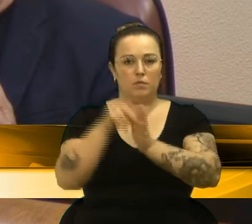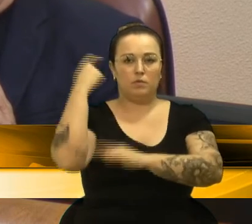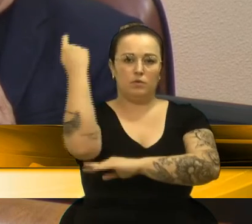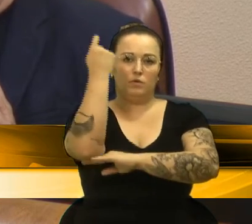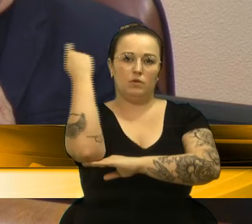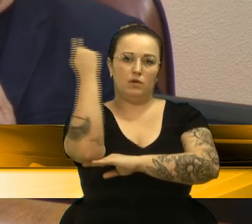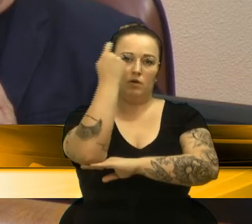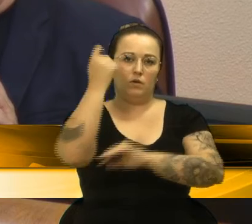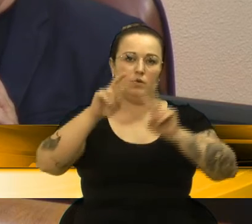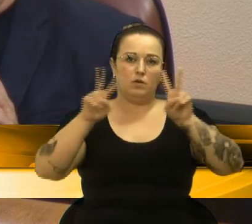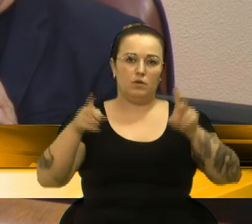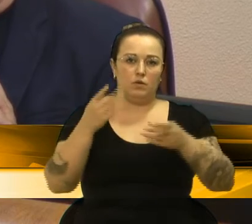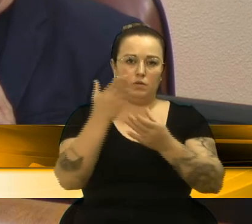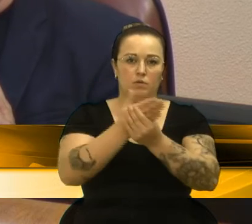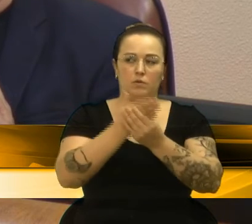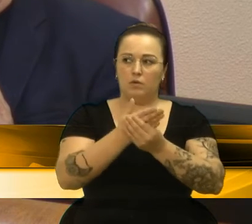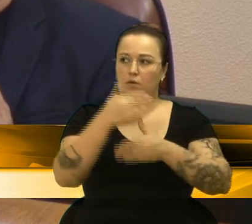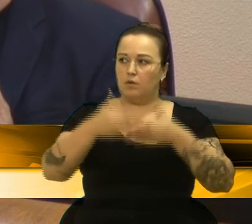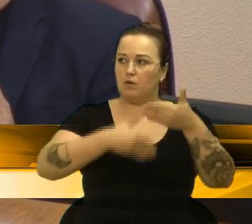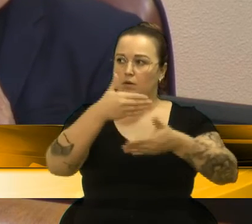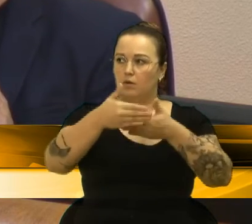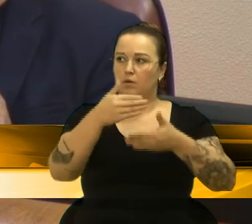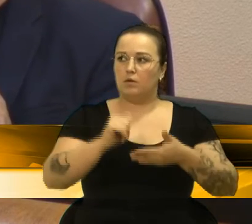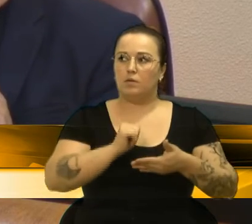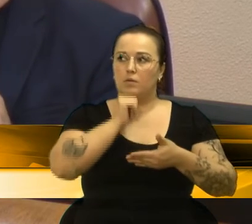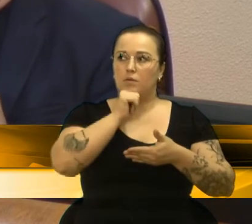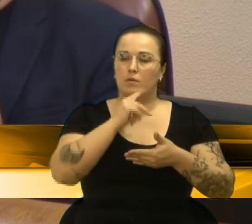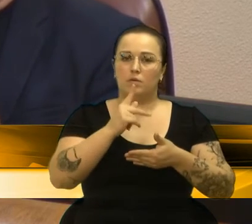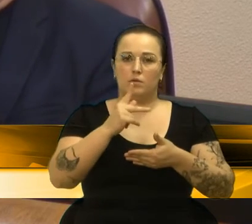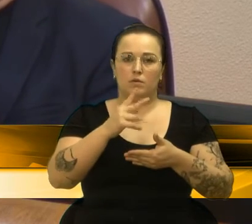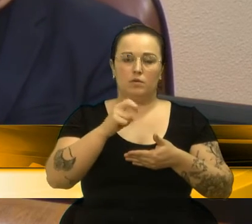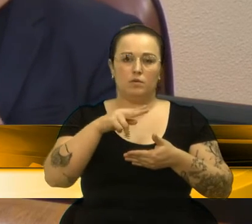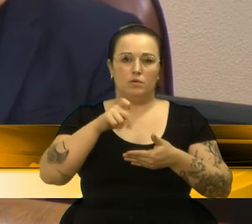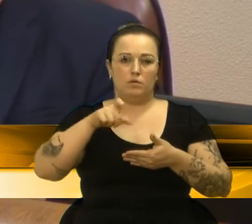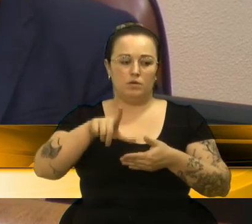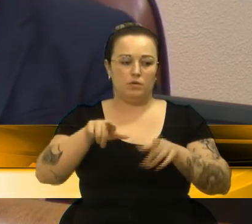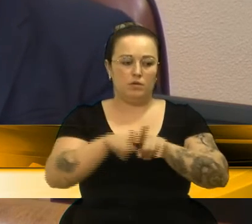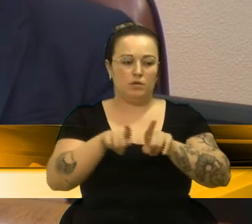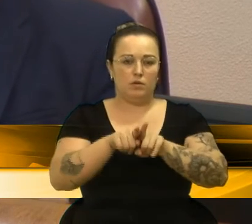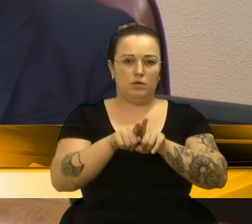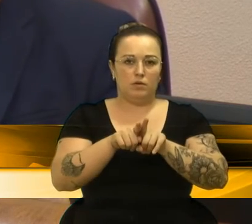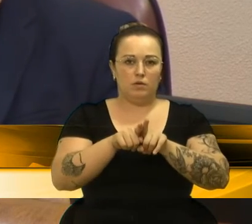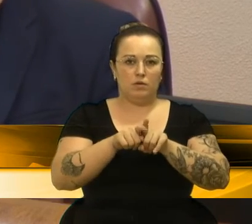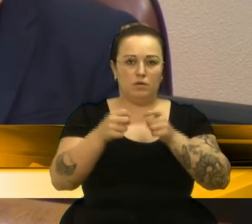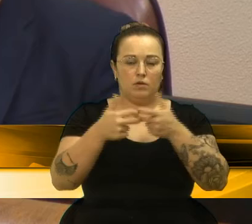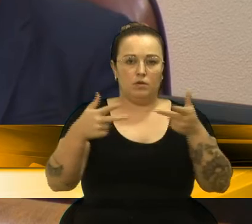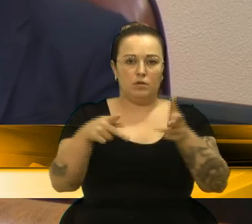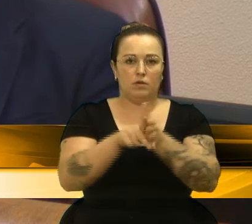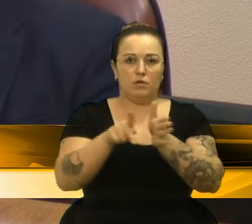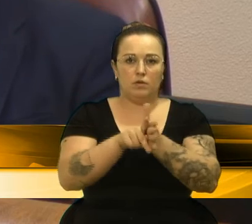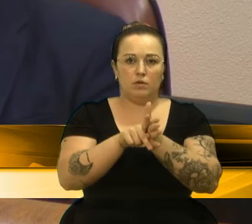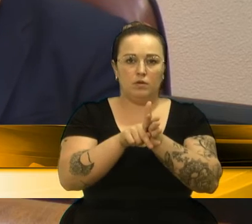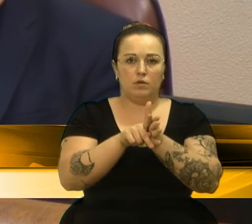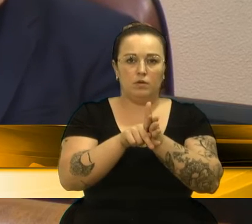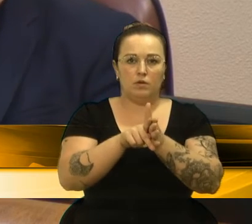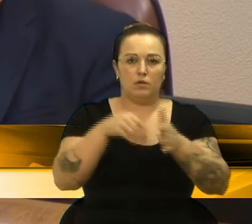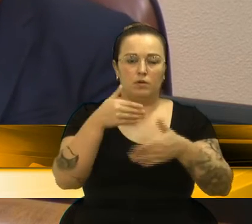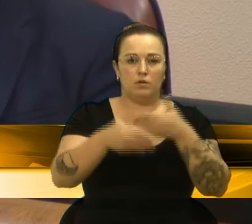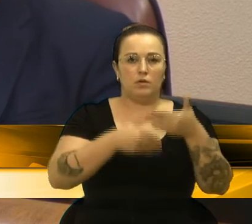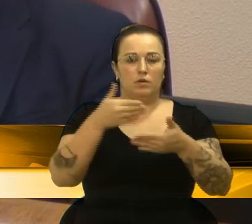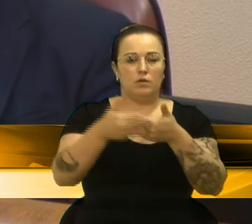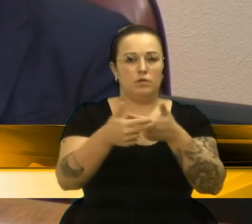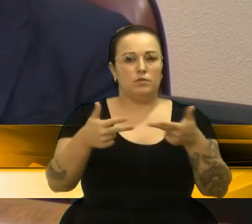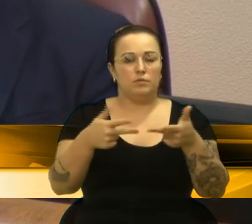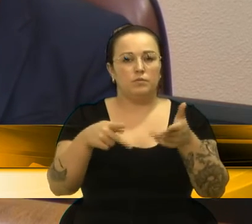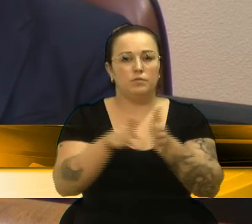corpus, trancamento da ação penal, atipicidade. Excepcional trancamento da ação penal em seu nascedouro por ausência de justa causa, tendo vez